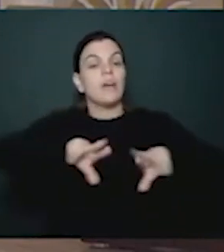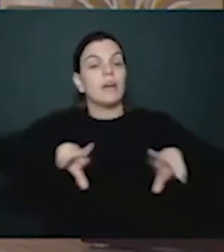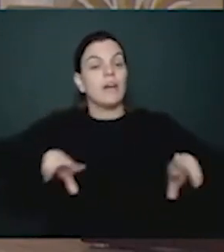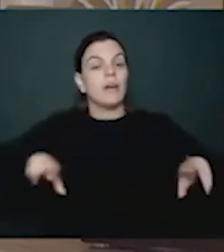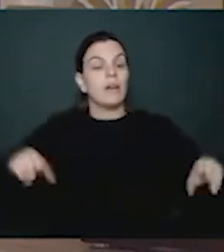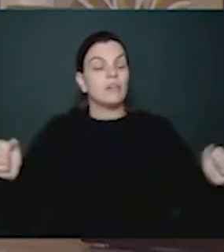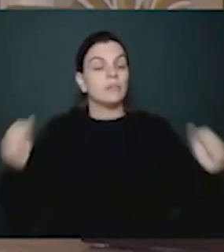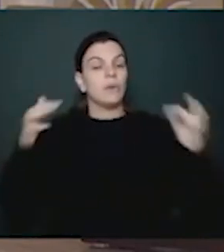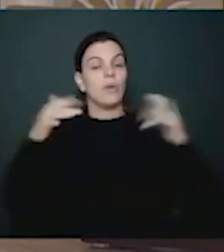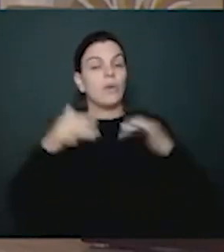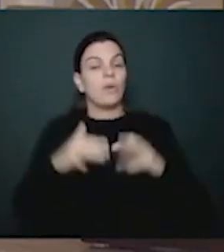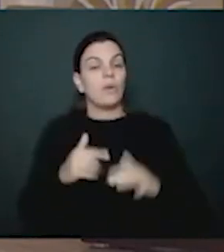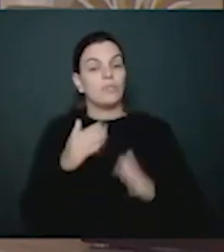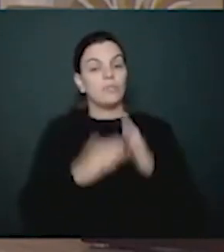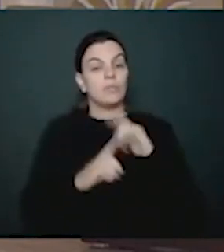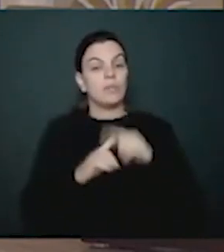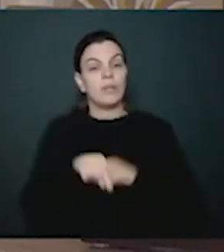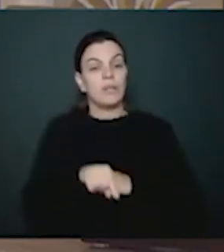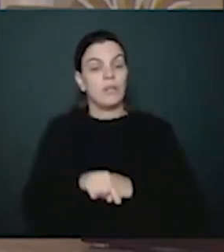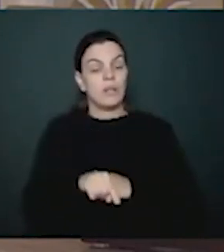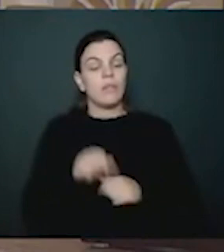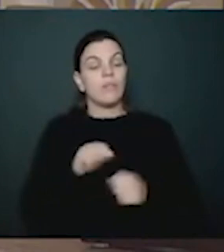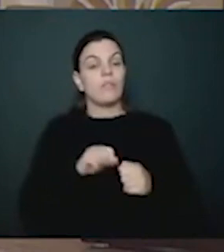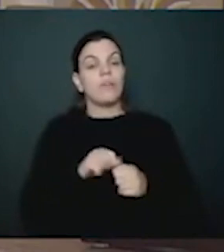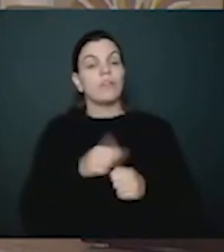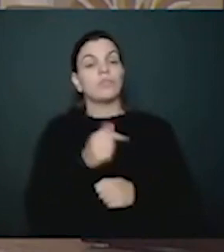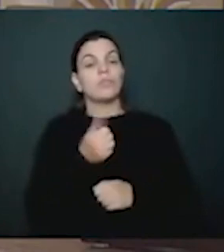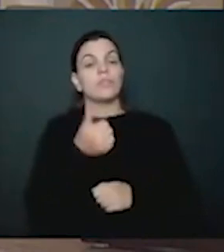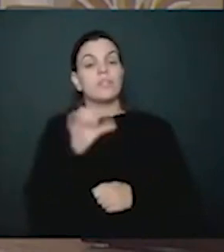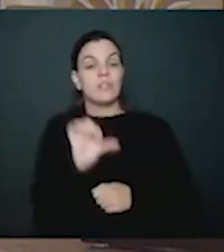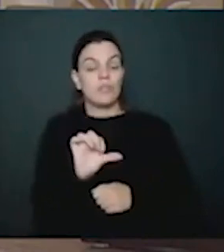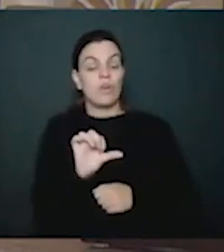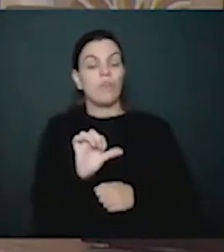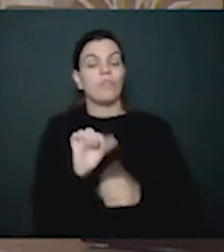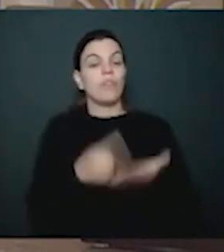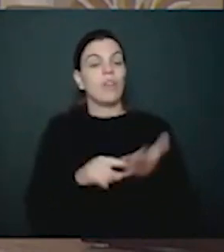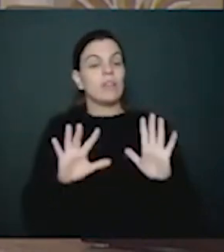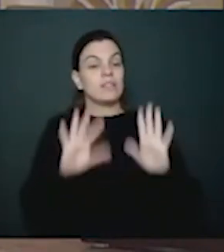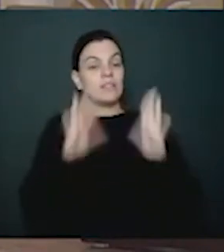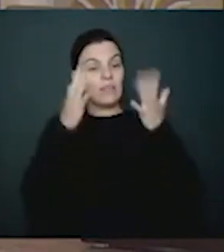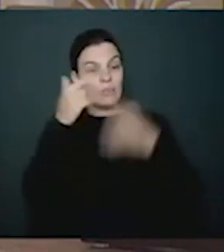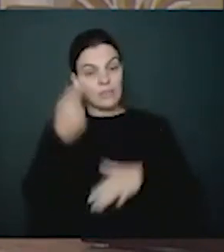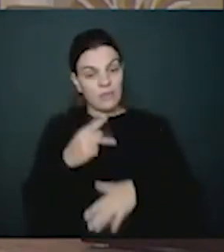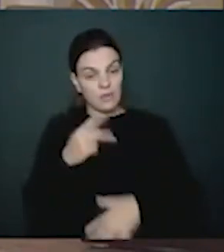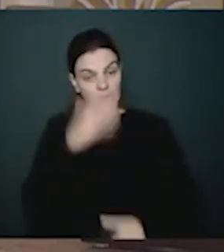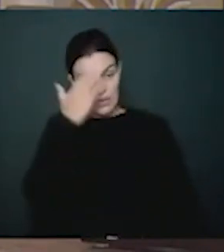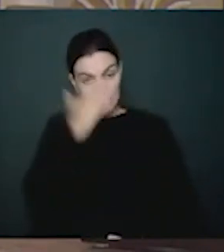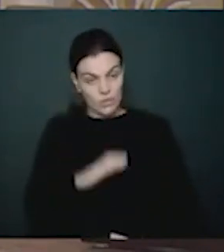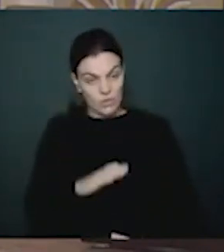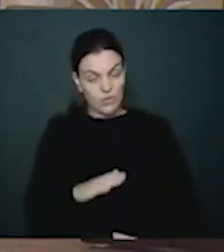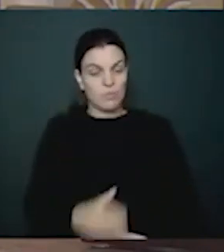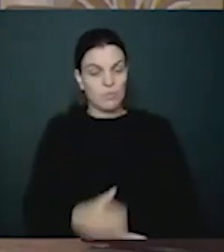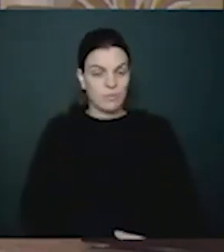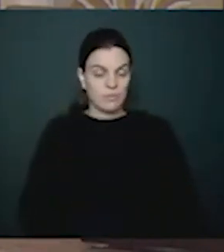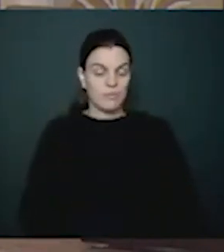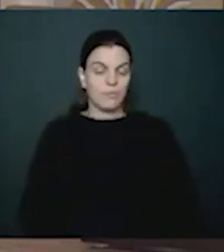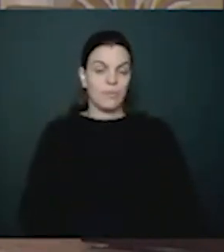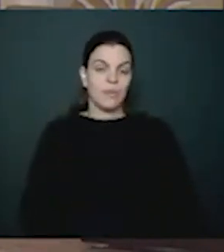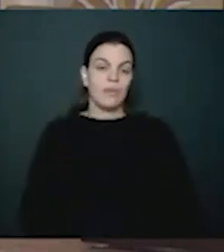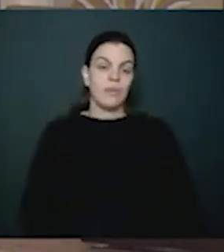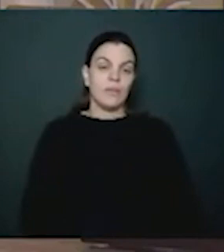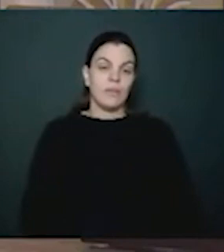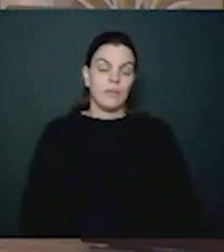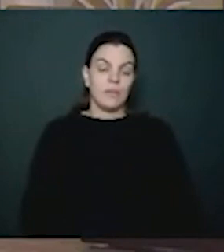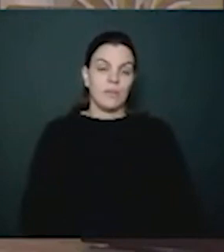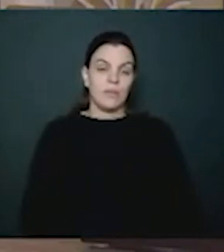Brasil. Foi feita em 2019 essa celebração em Curitiba e na paróquia do Portão. E